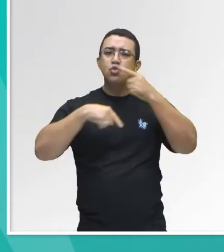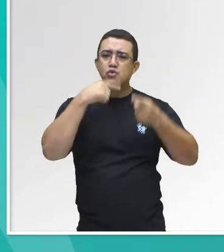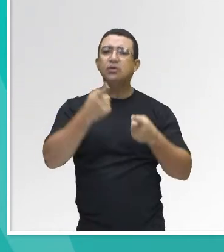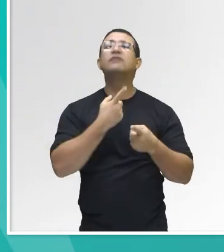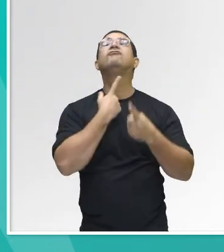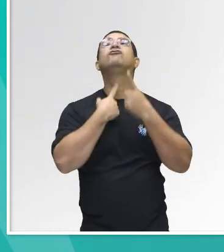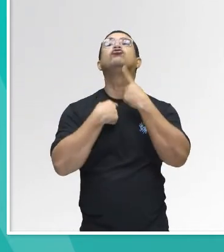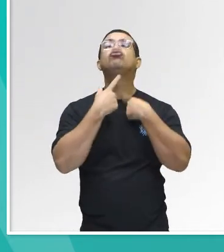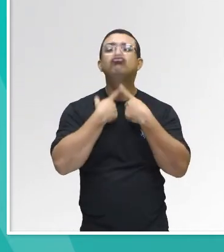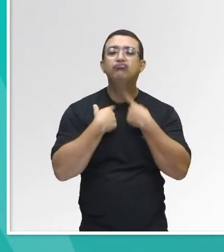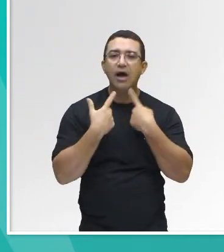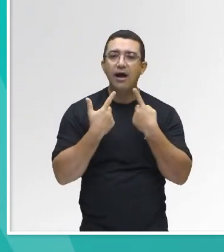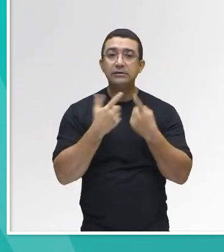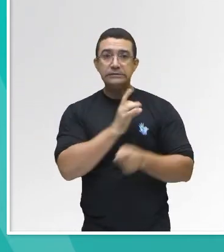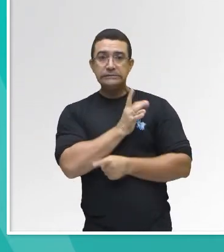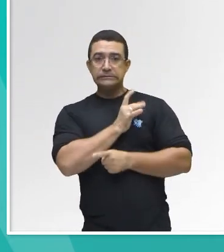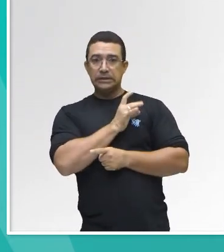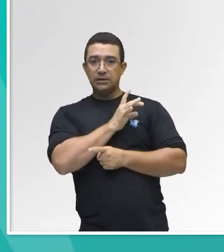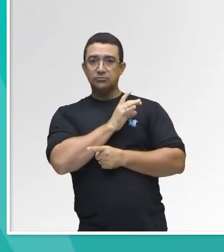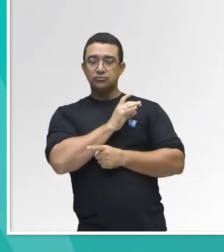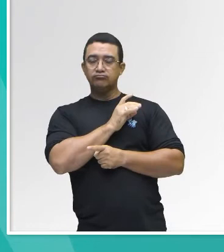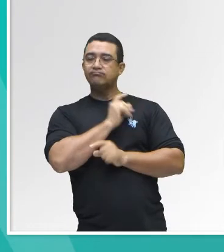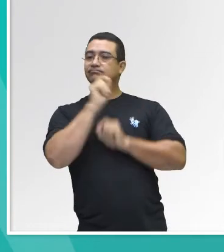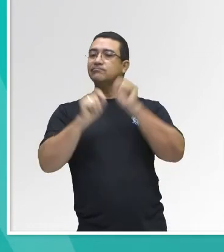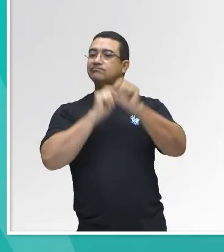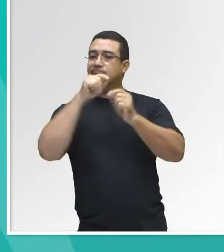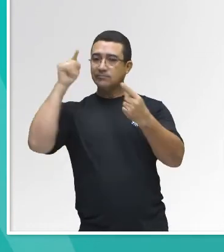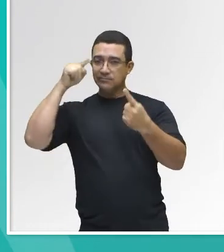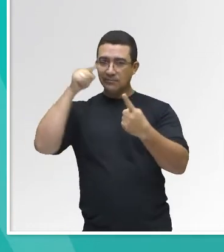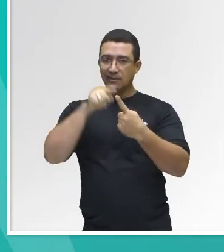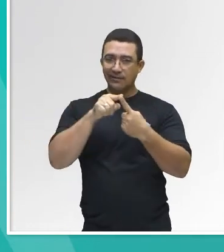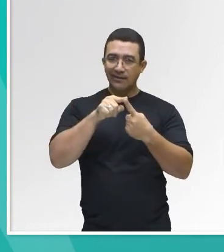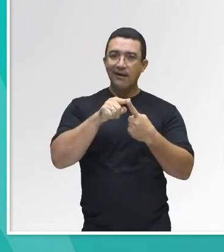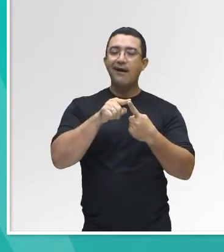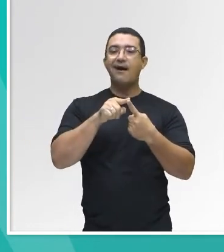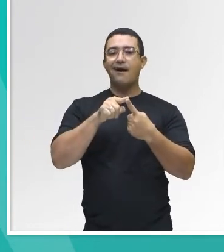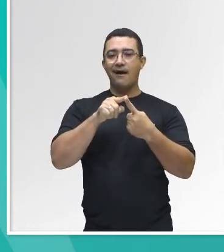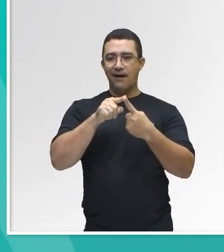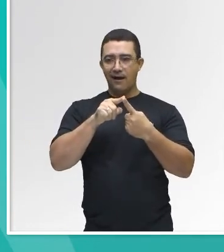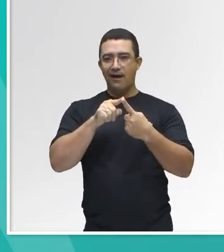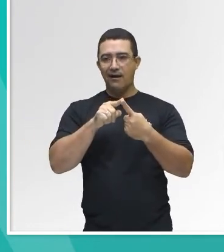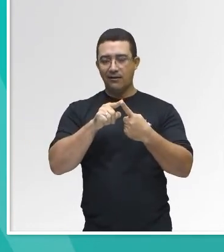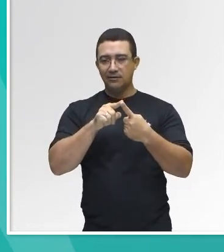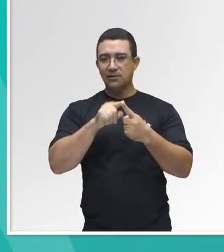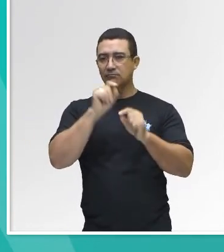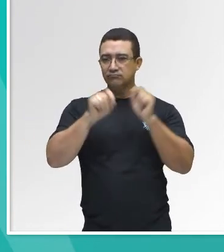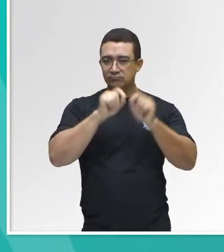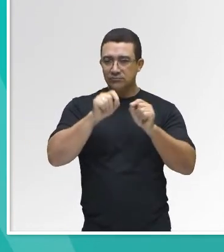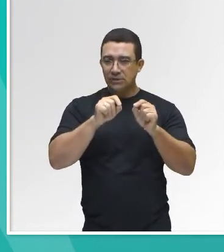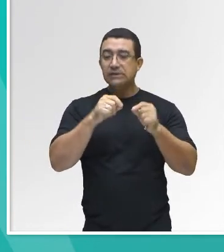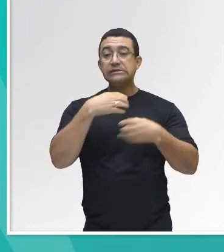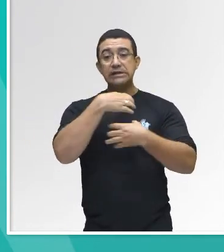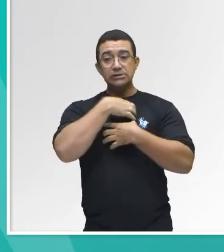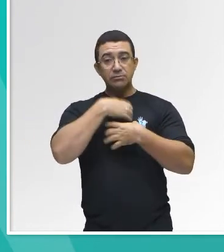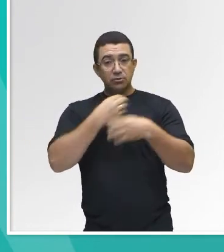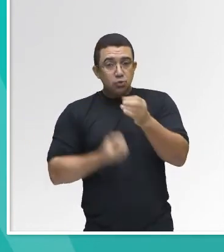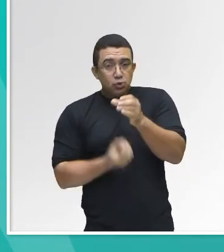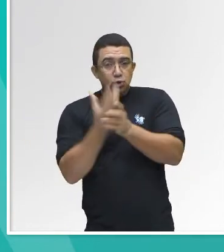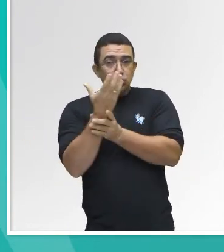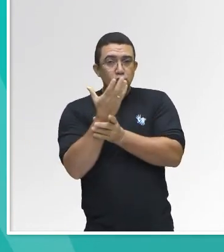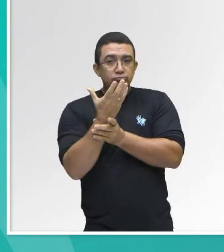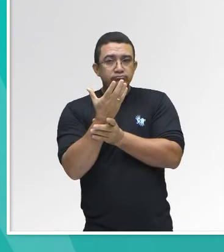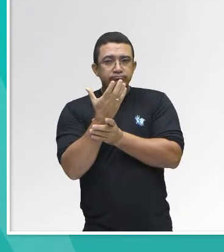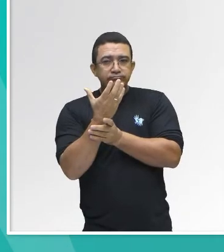fim de comover e provocar uma reação de simpatia ou rechaço, né?